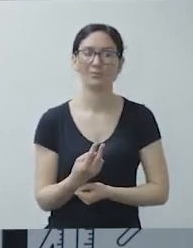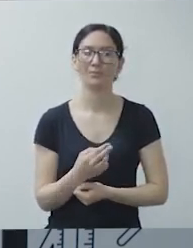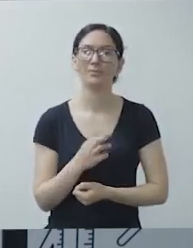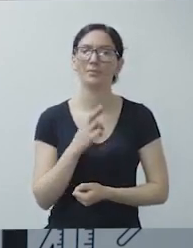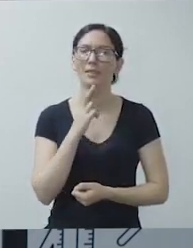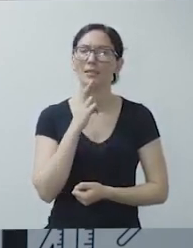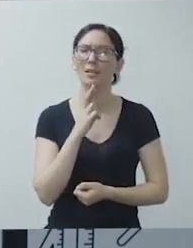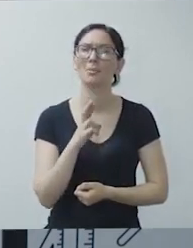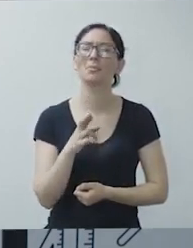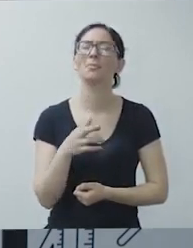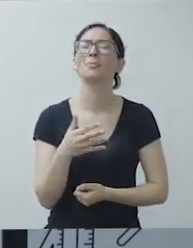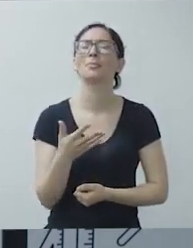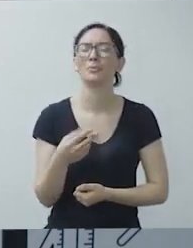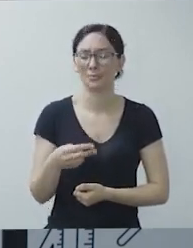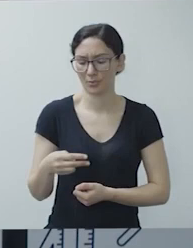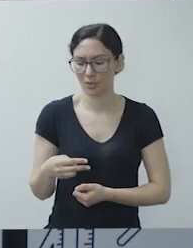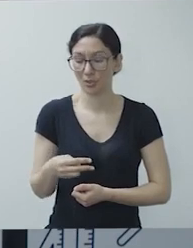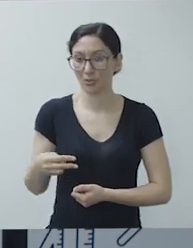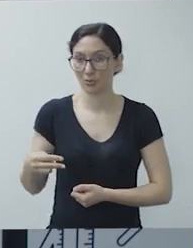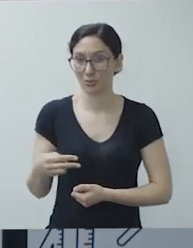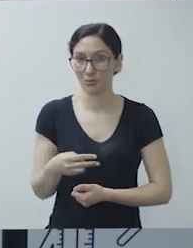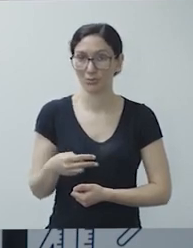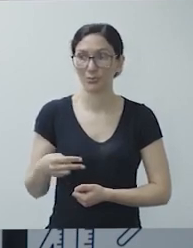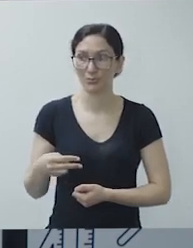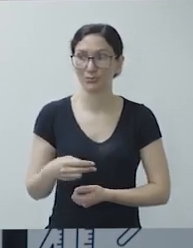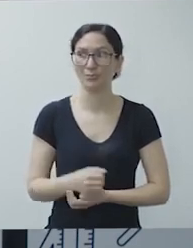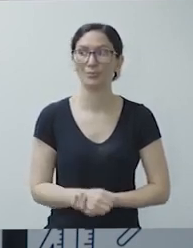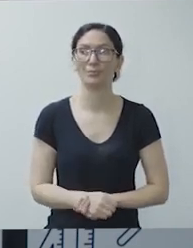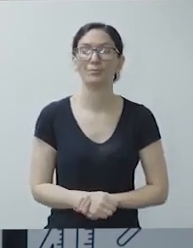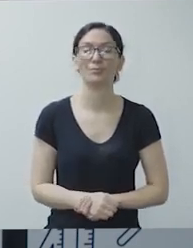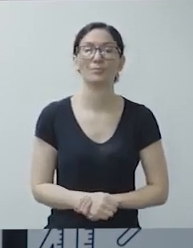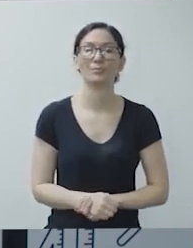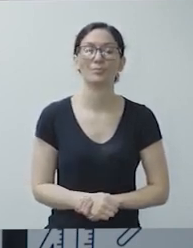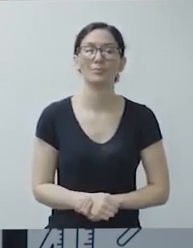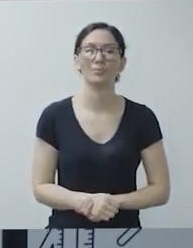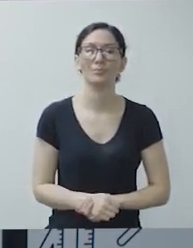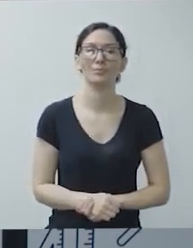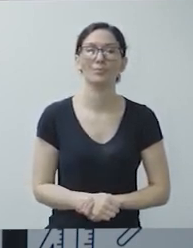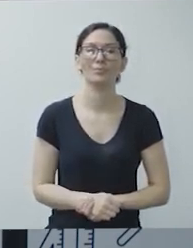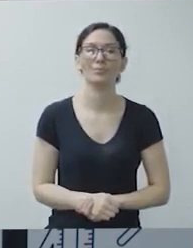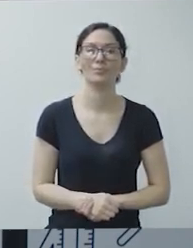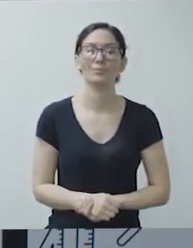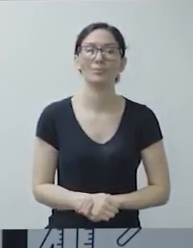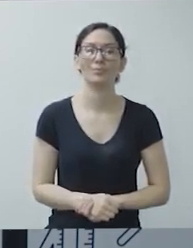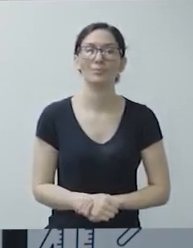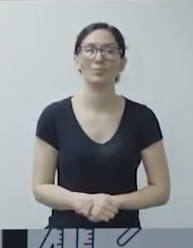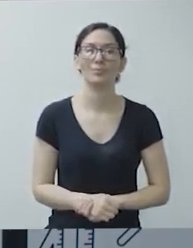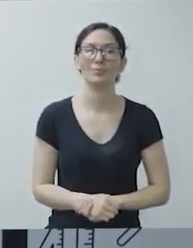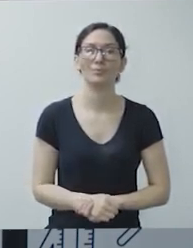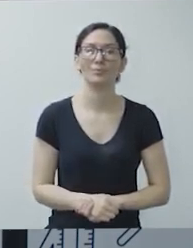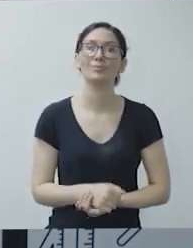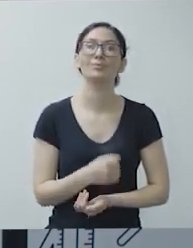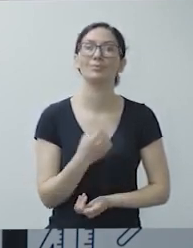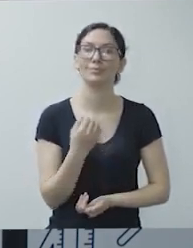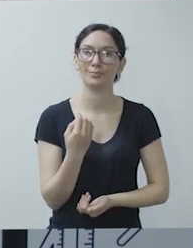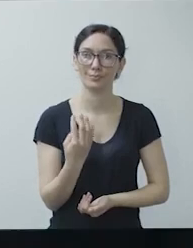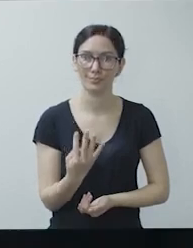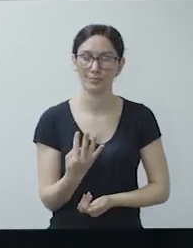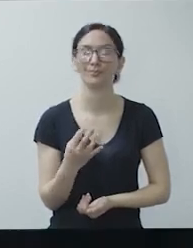eu ponho o meu sinal da igualdade e eu vou chegar no resultado de